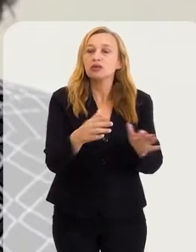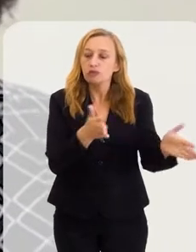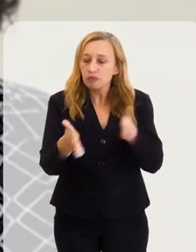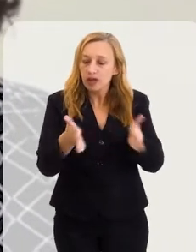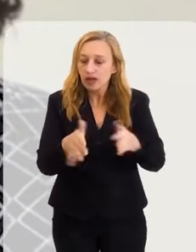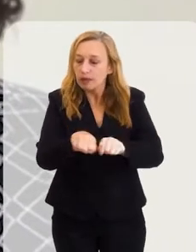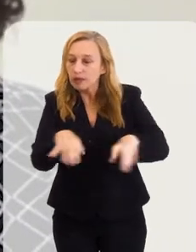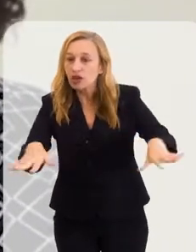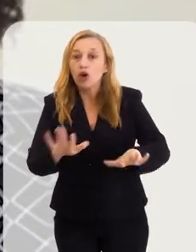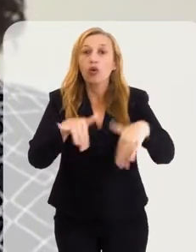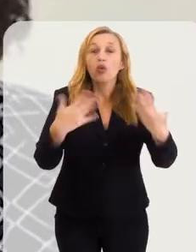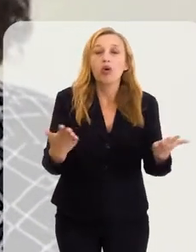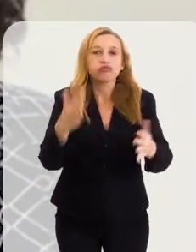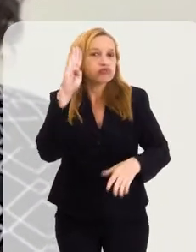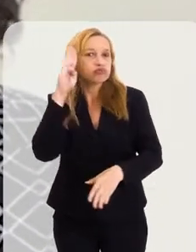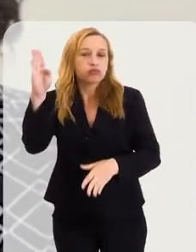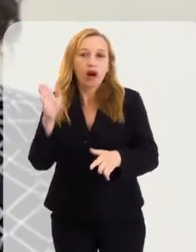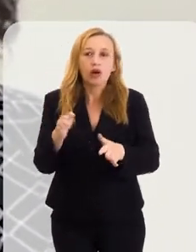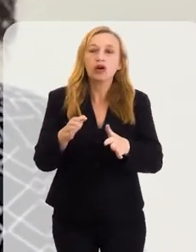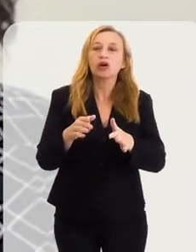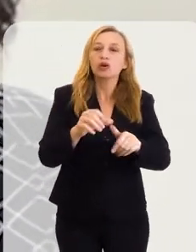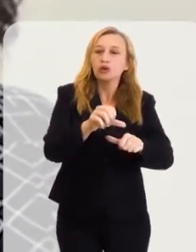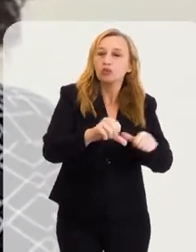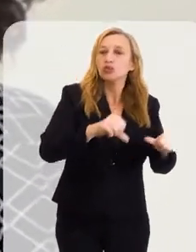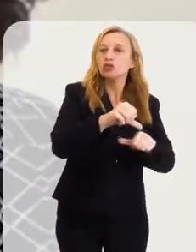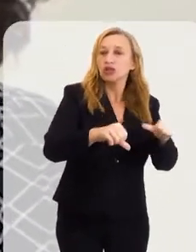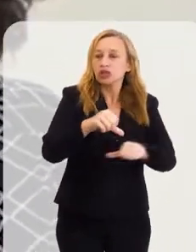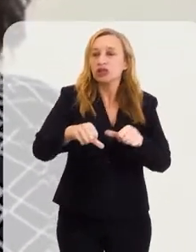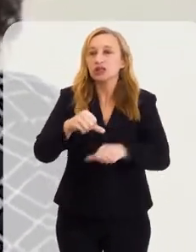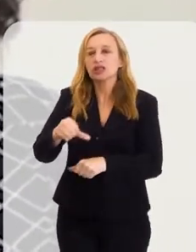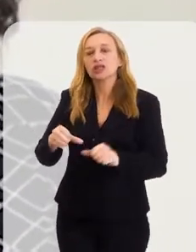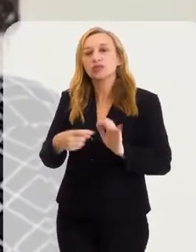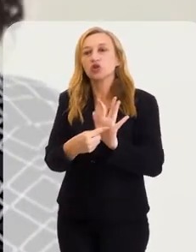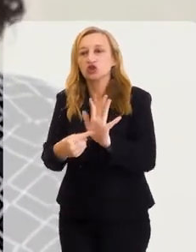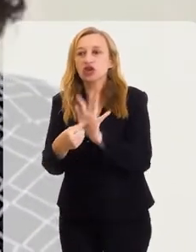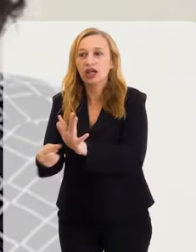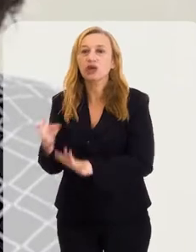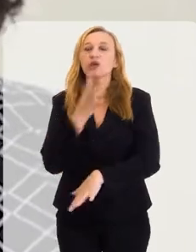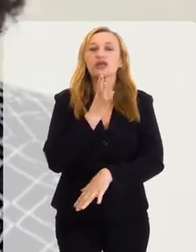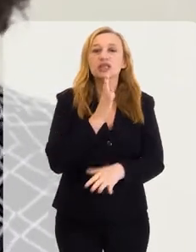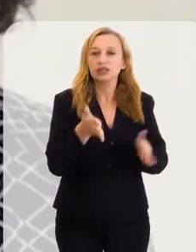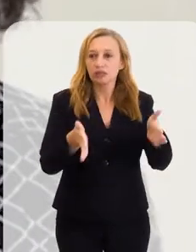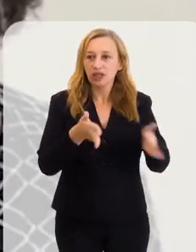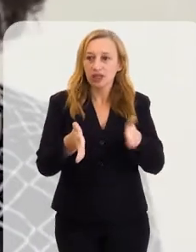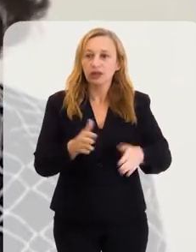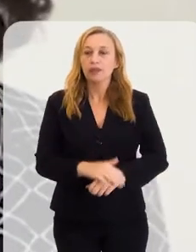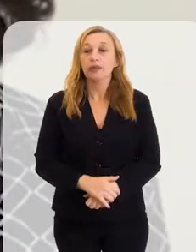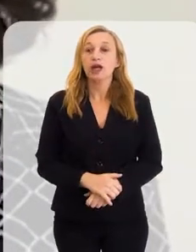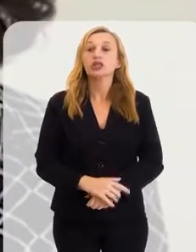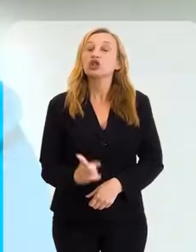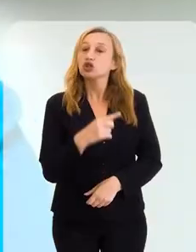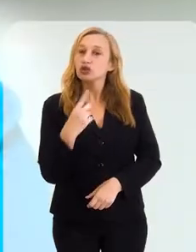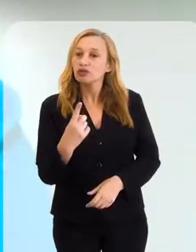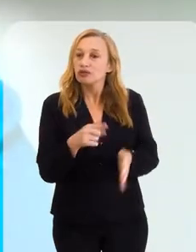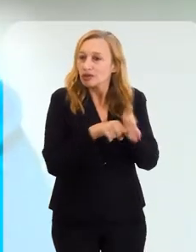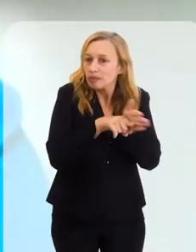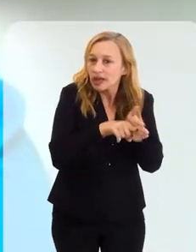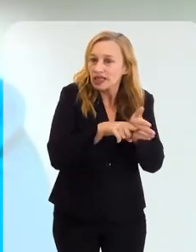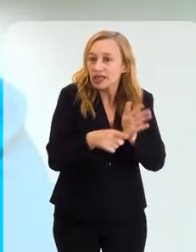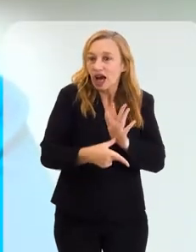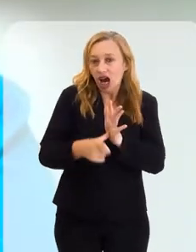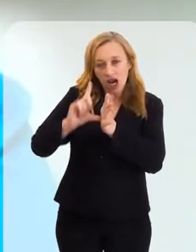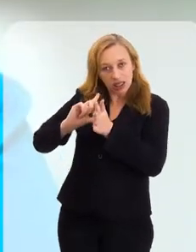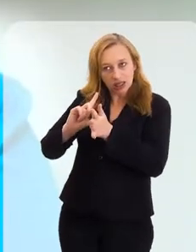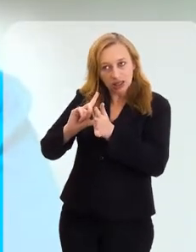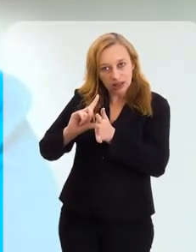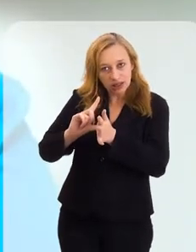a pandemia. Quais foram as principais mudanças que vêm sendo apontadas e conhecidas durante esse período? Sim, nós fizemos